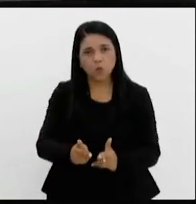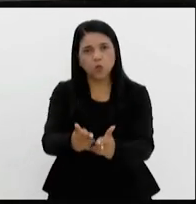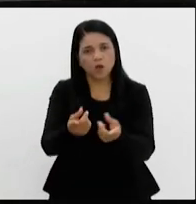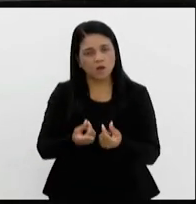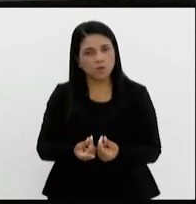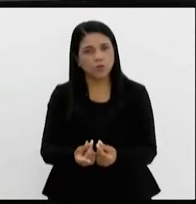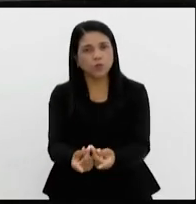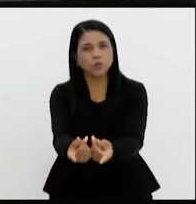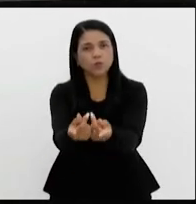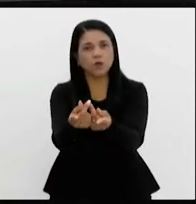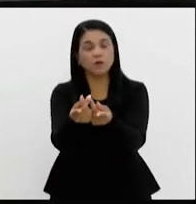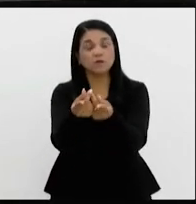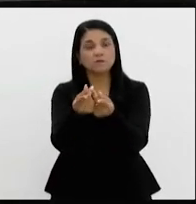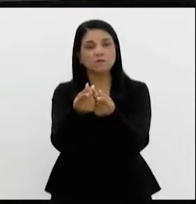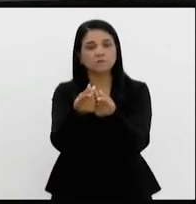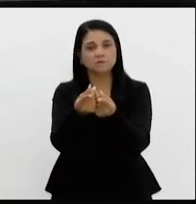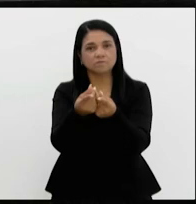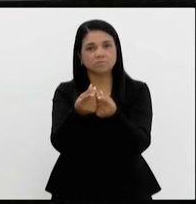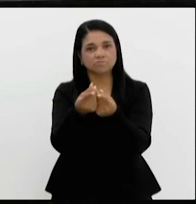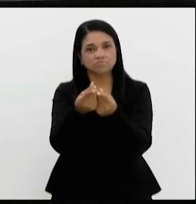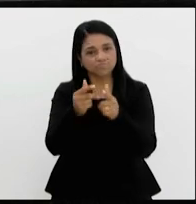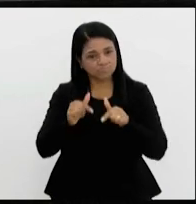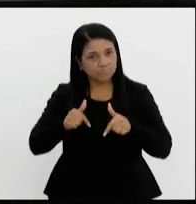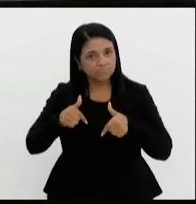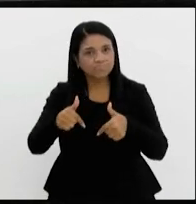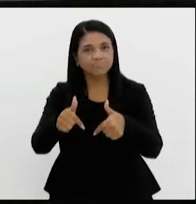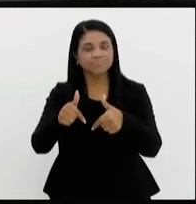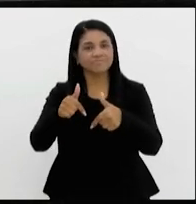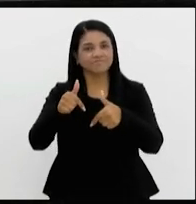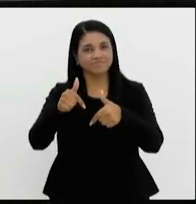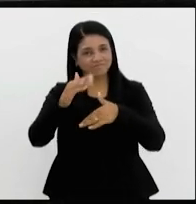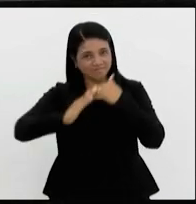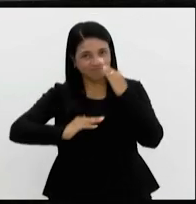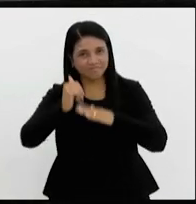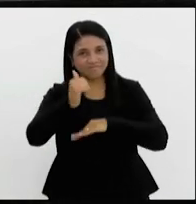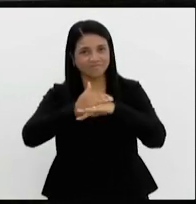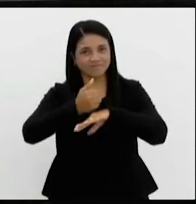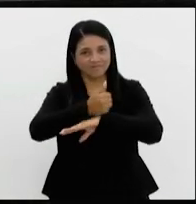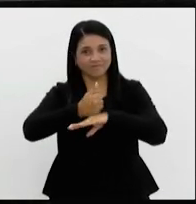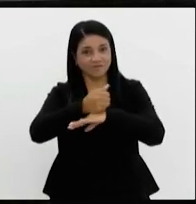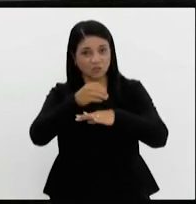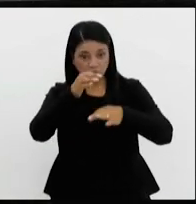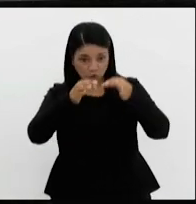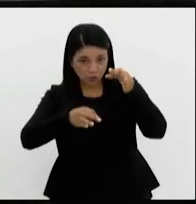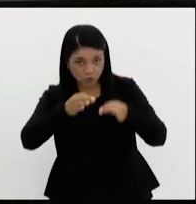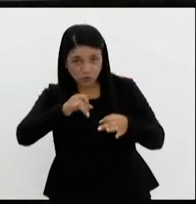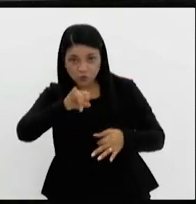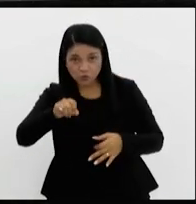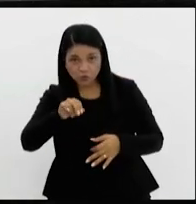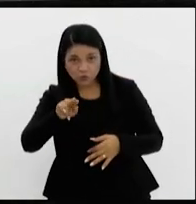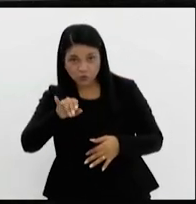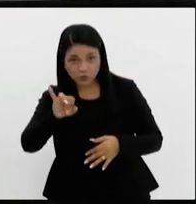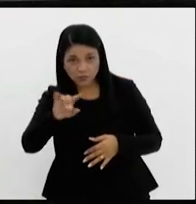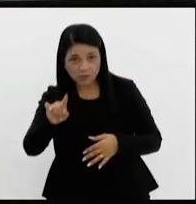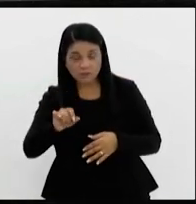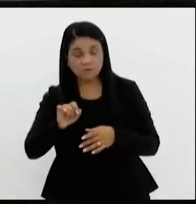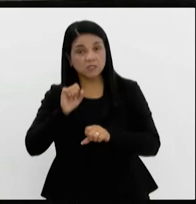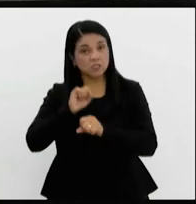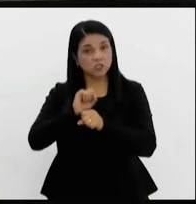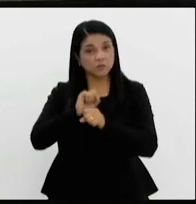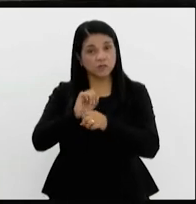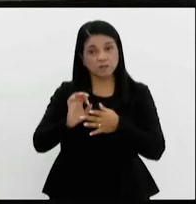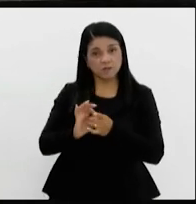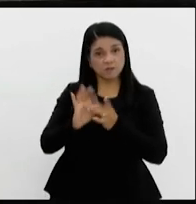Ela deve ser feita por vós. E não espereis, senhores juízes, o sinal verde de um ministro ou de um